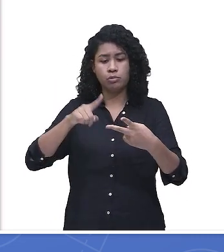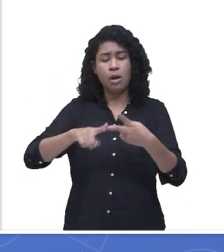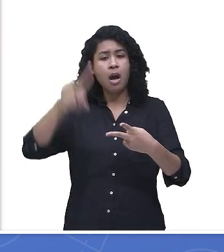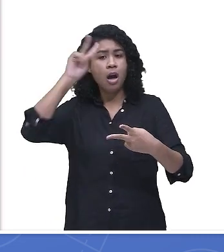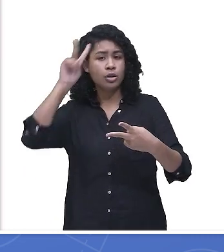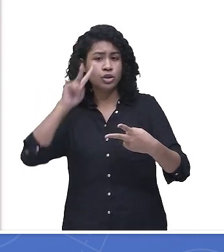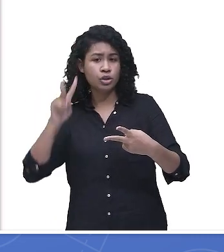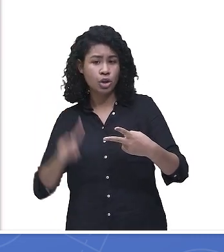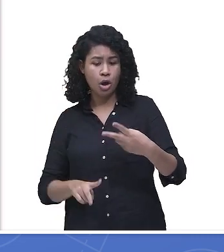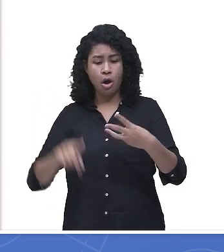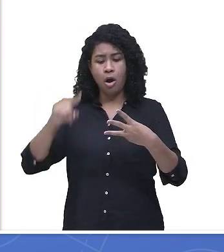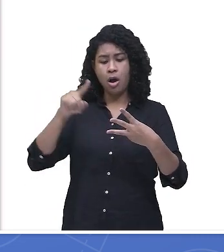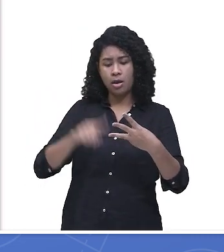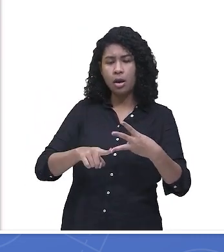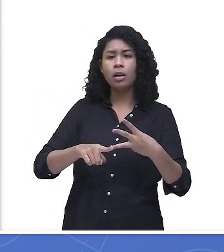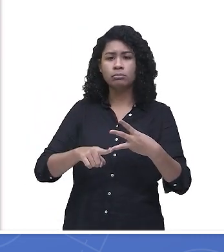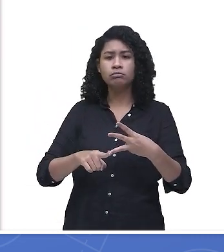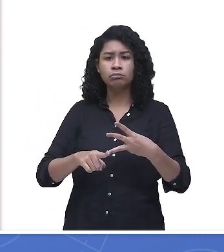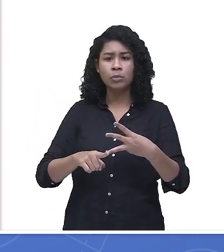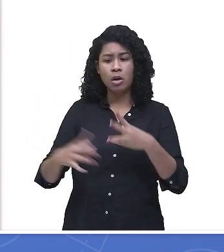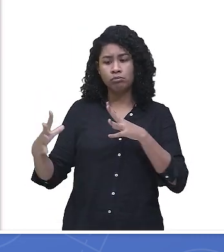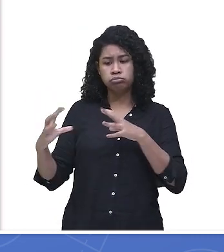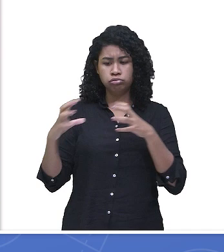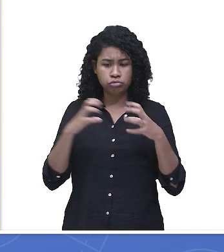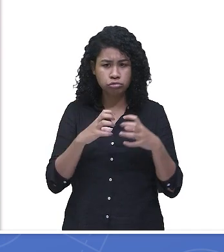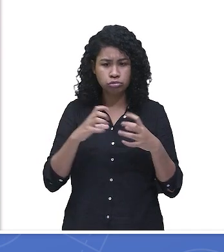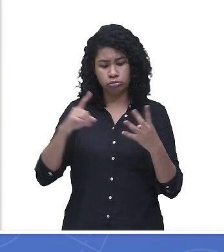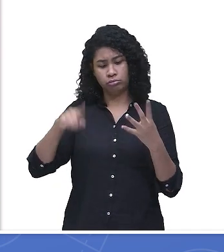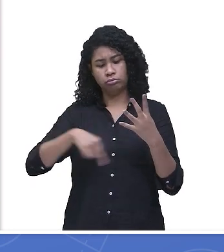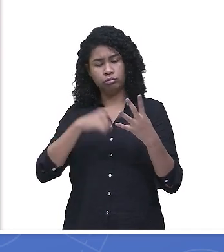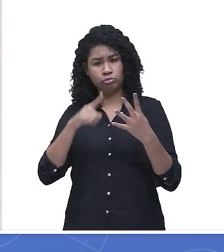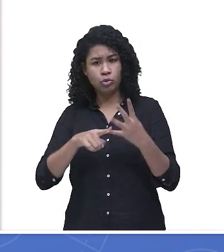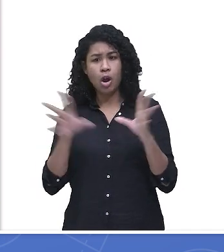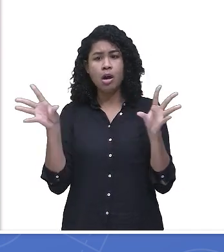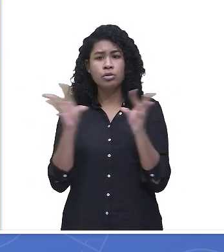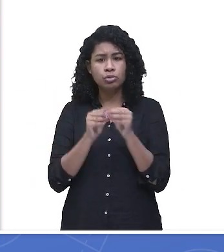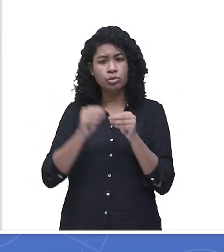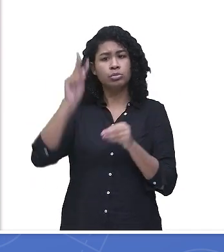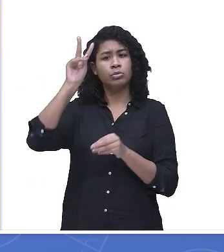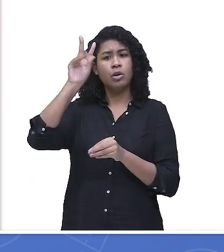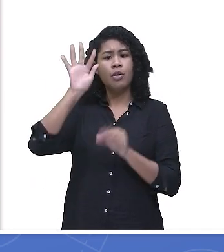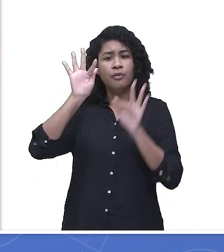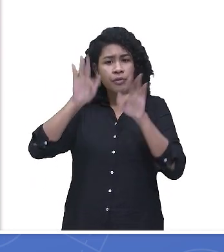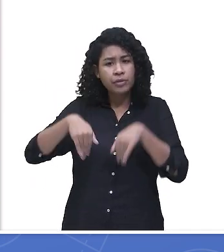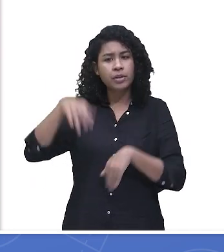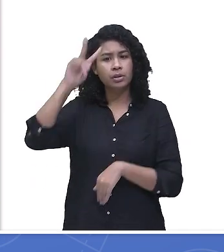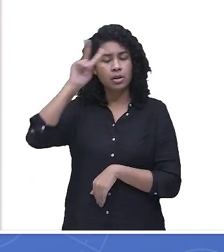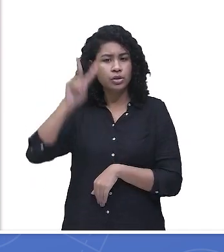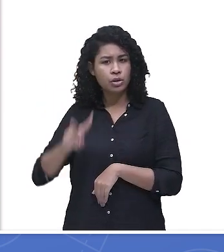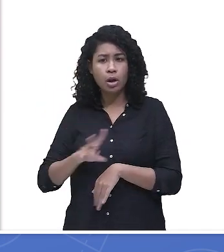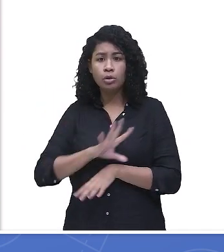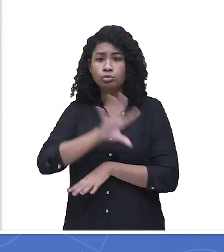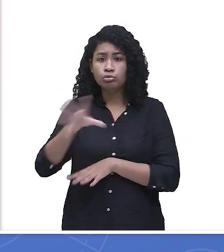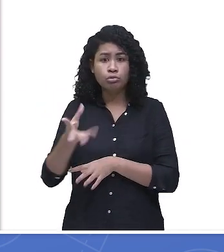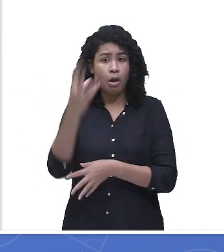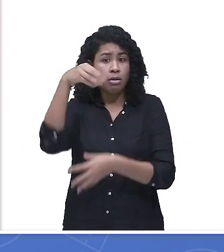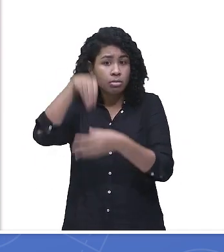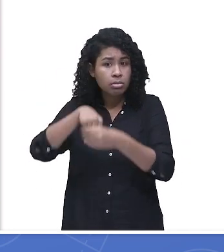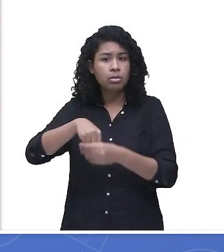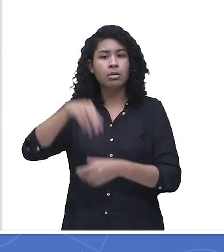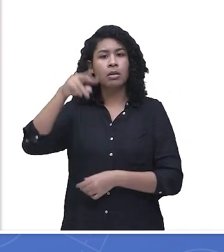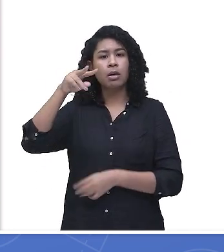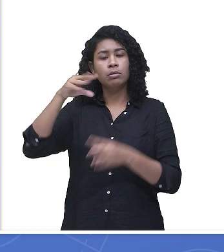clímax, certo? Desfecho, nós vamos ter esses elementos presentes também na novela. Caracterizado por